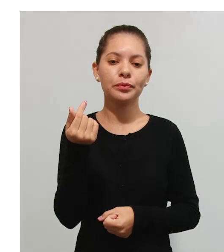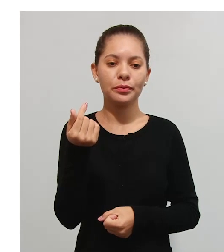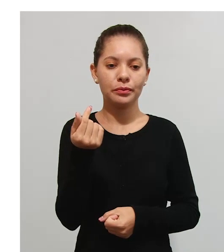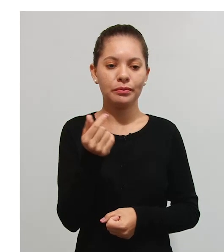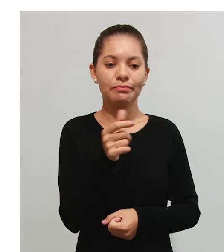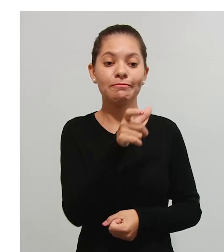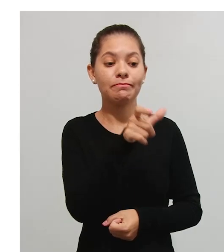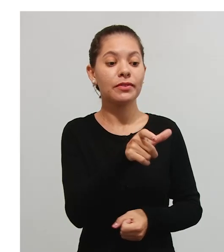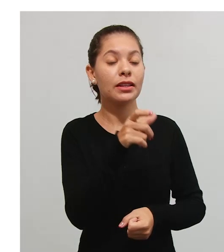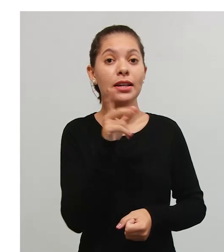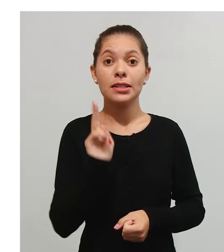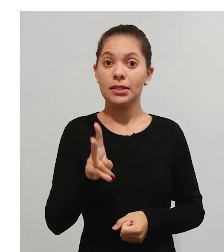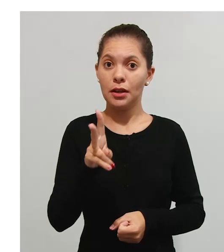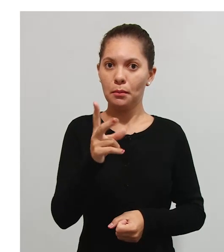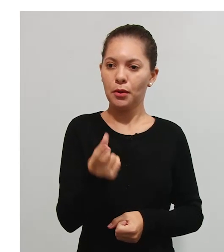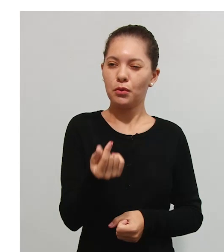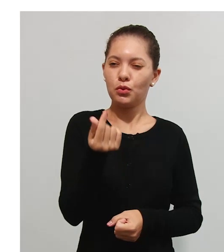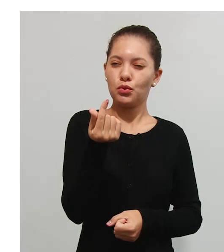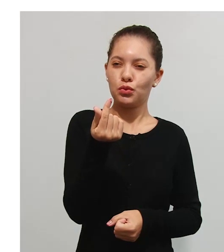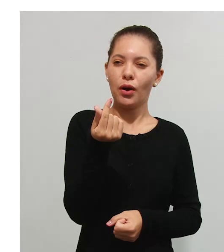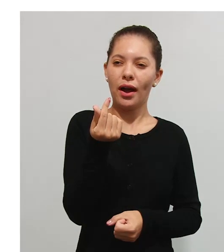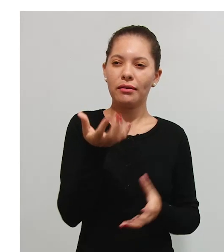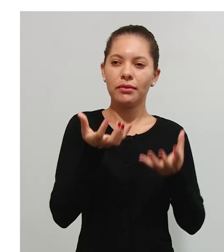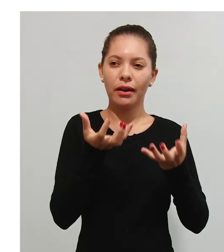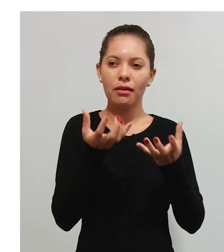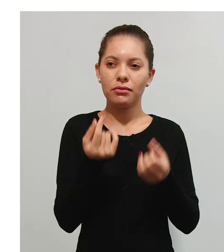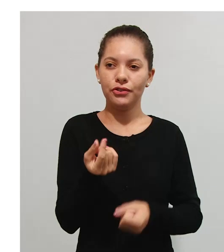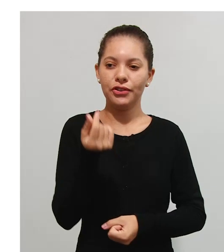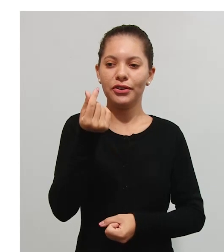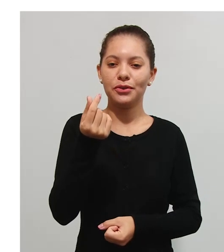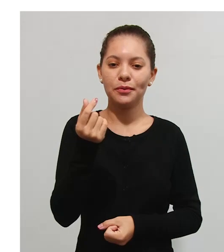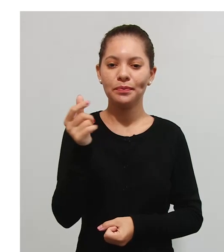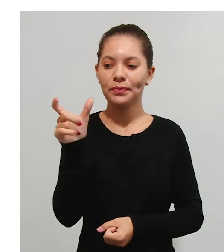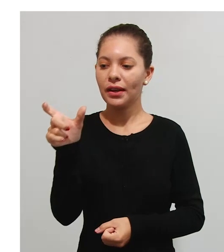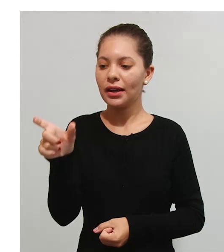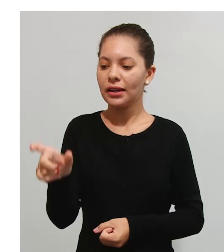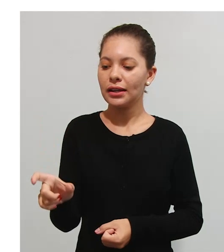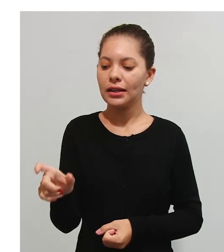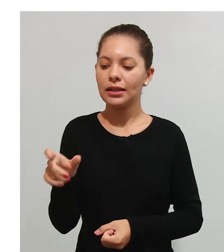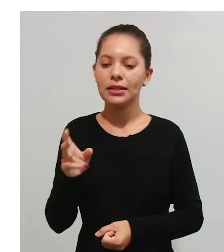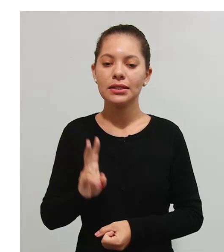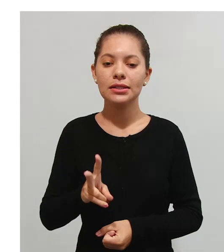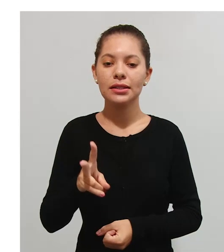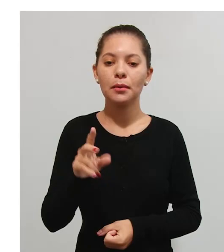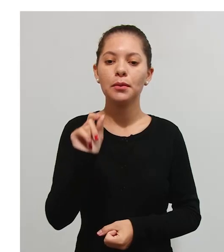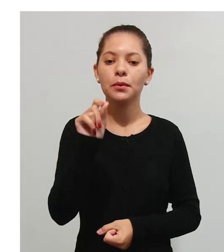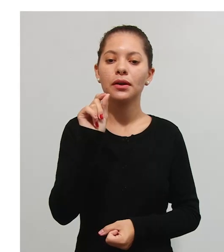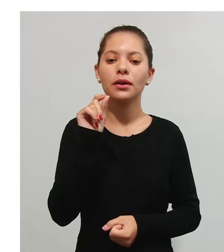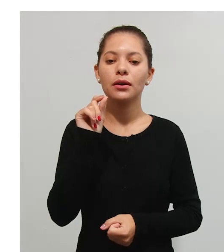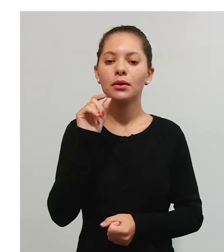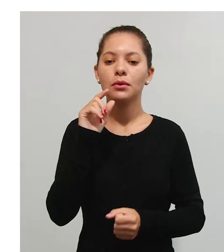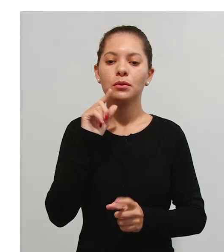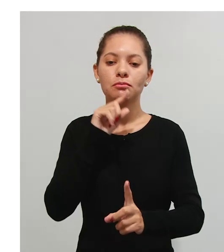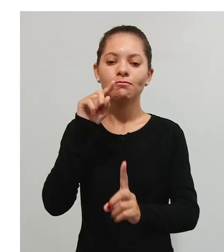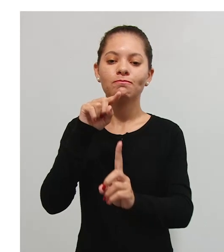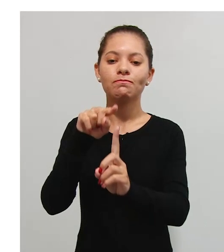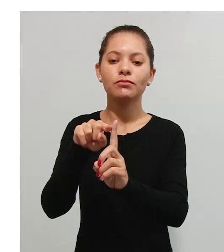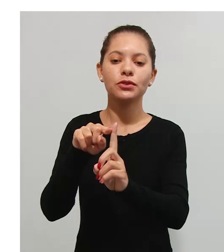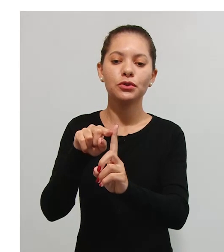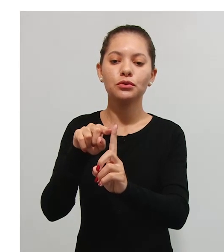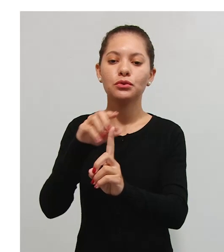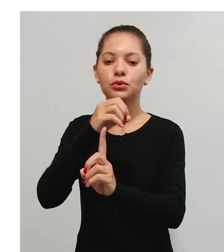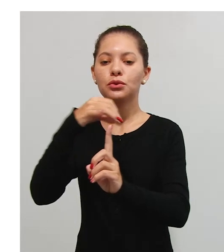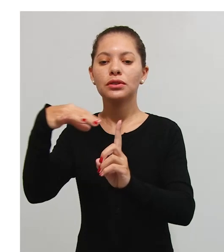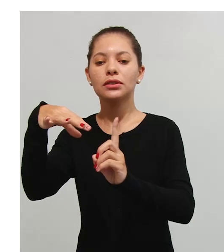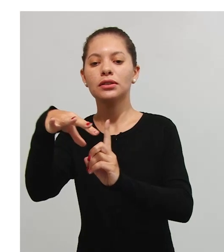sempre o lucro. O empresarial, ele sempre vai visar o lucro. Já o social, ele sempre vai aí ter como